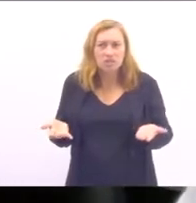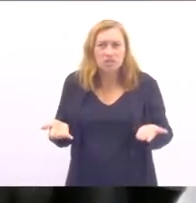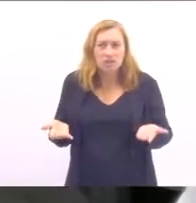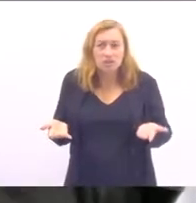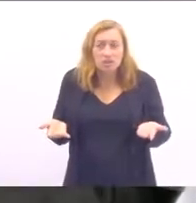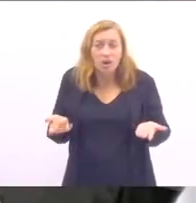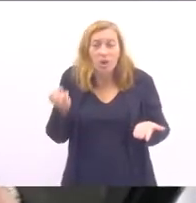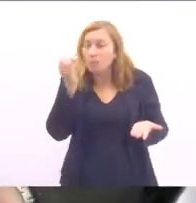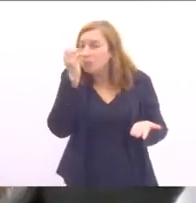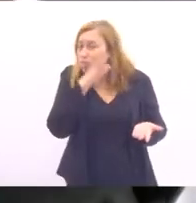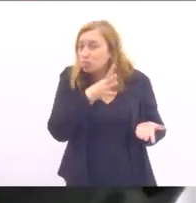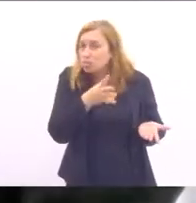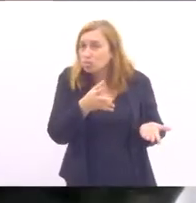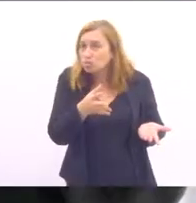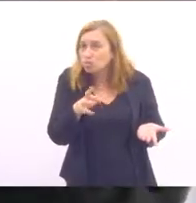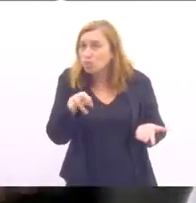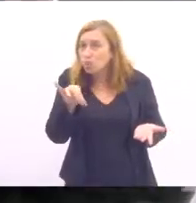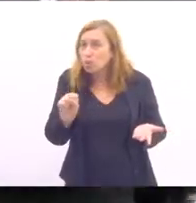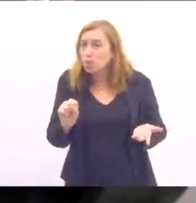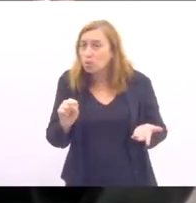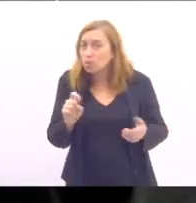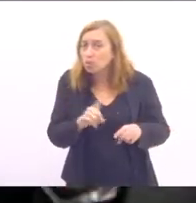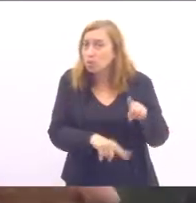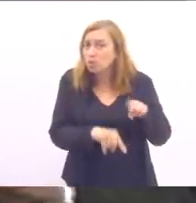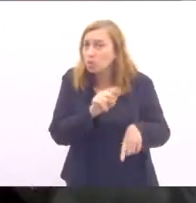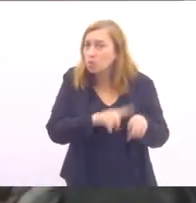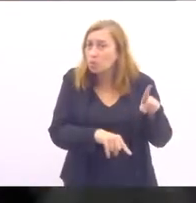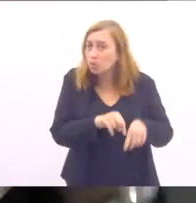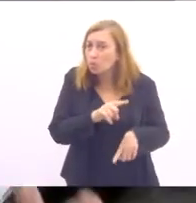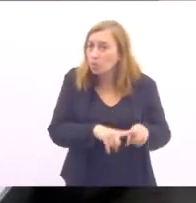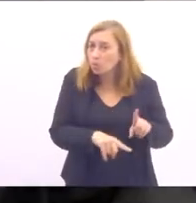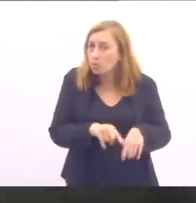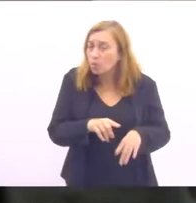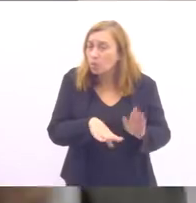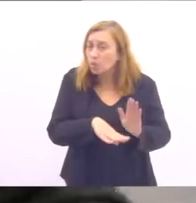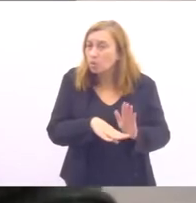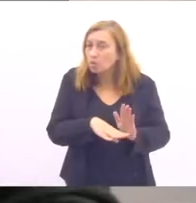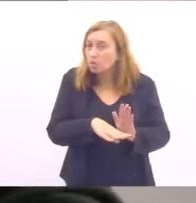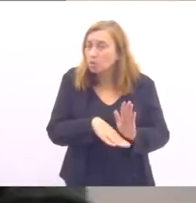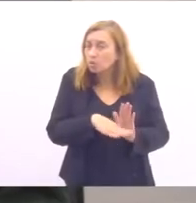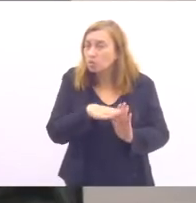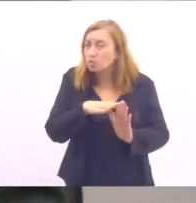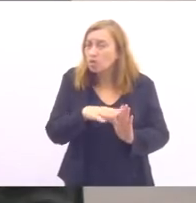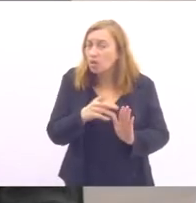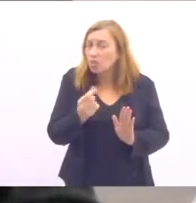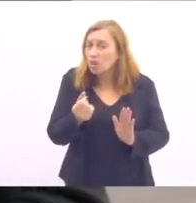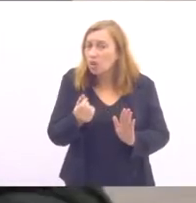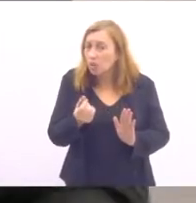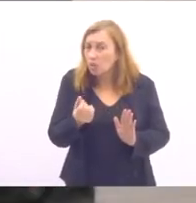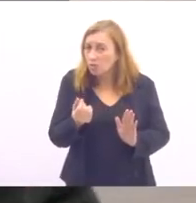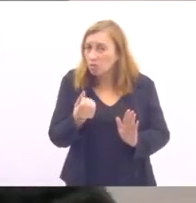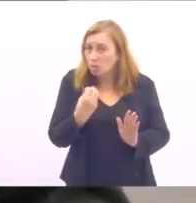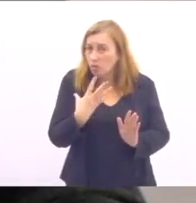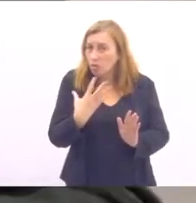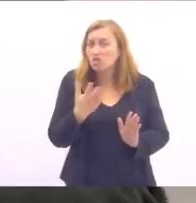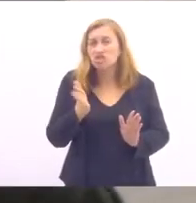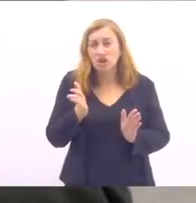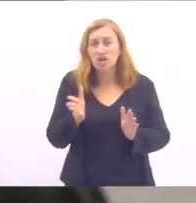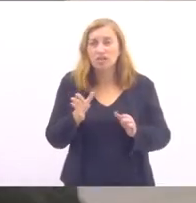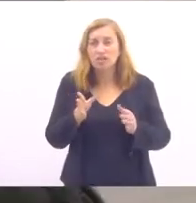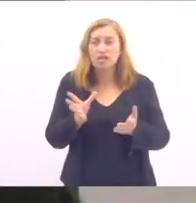Então, é um absurdo que o resíduo desse material, que a nível de custo não representaria, nós já fizemos as